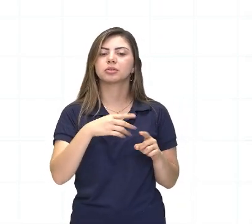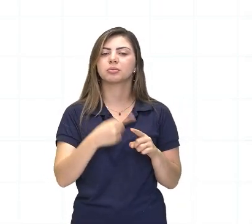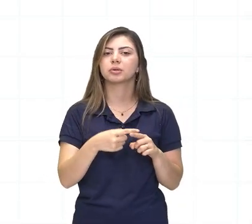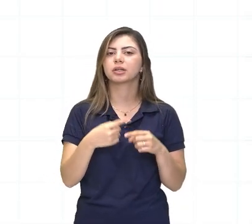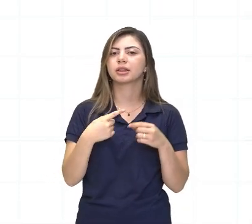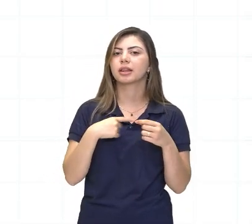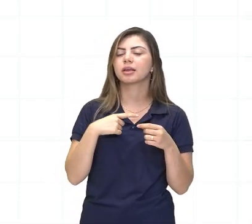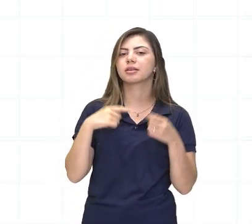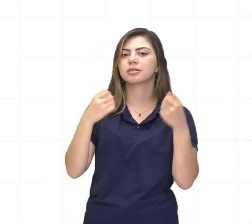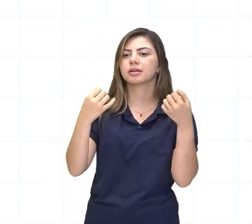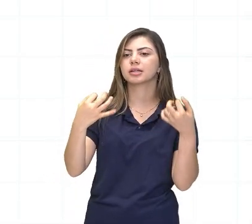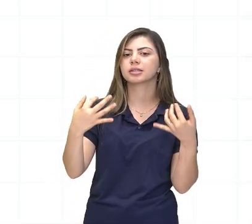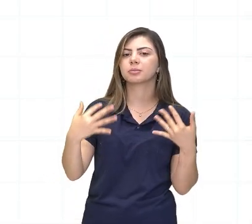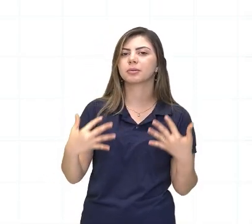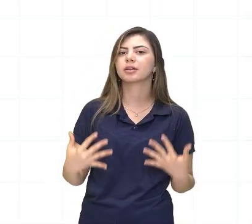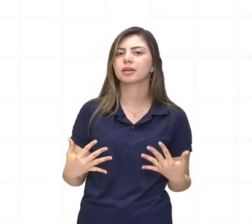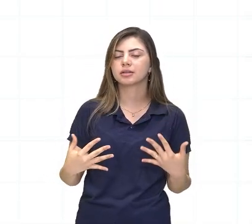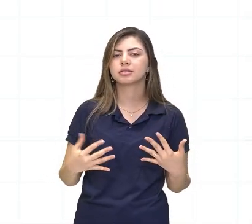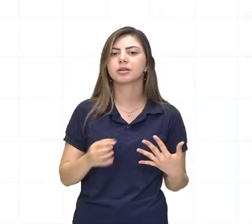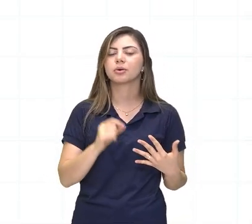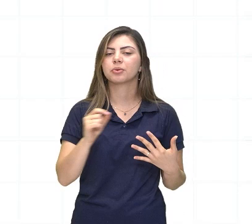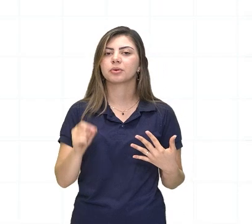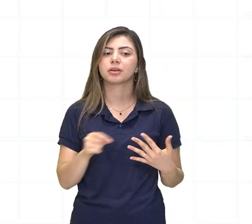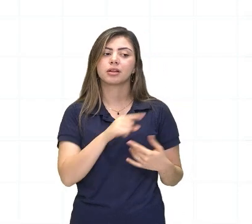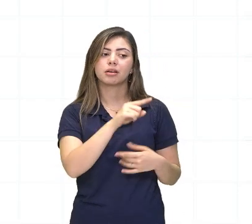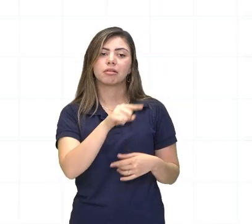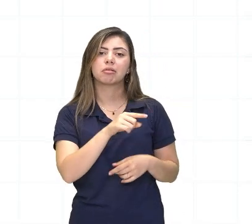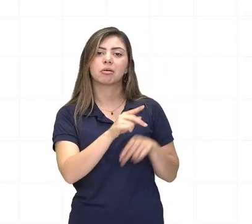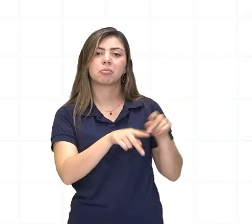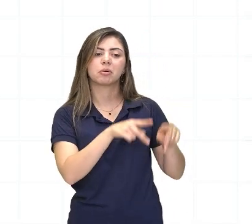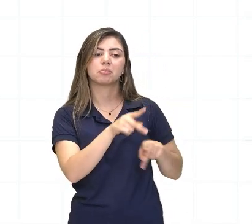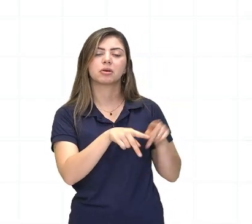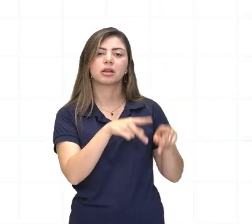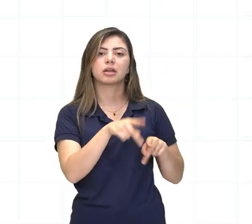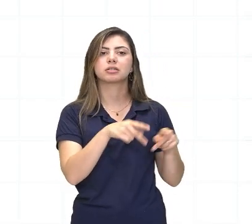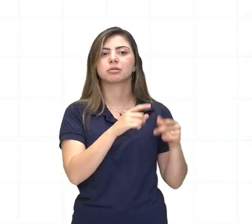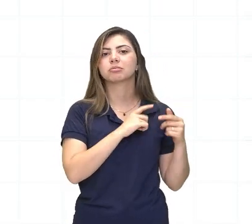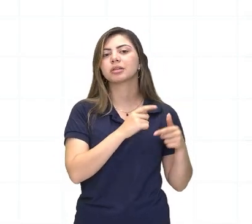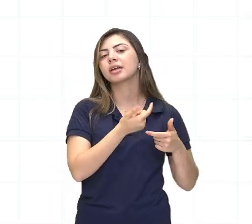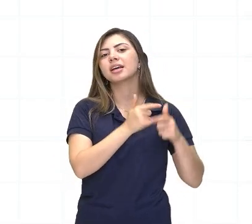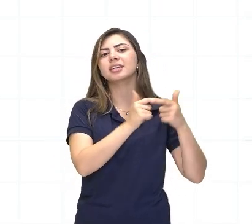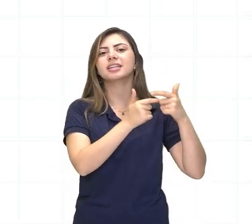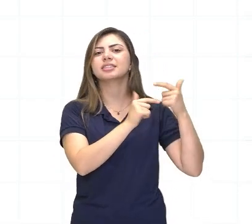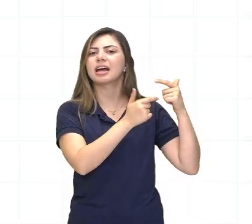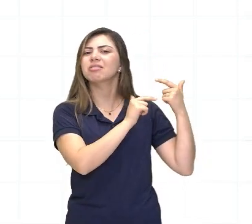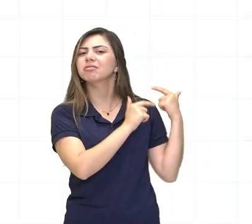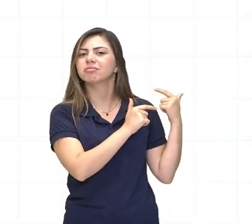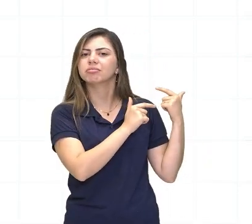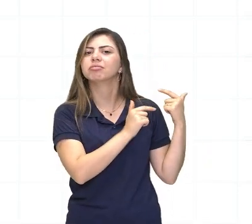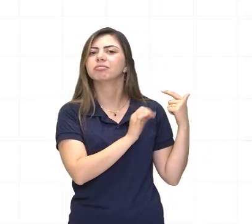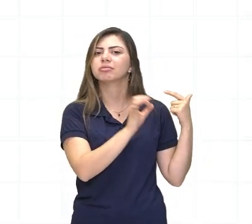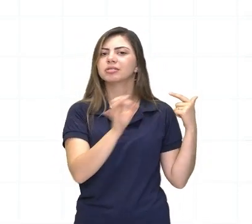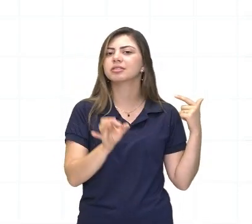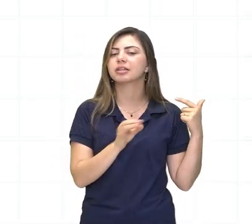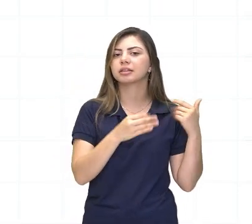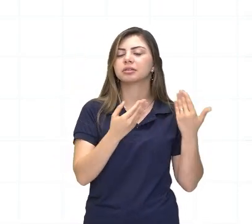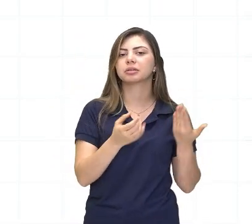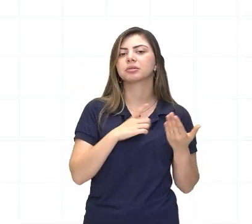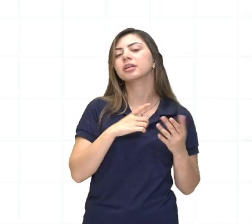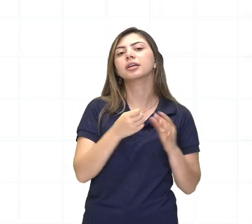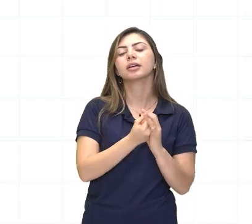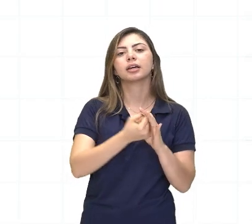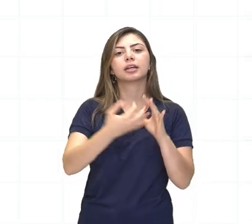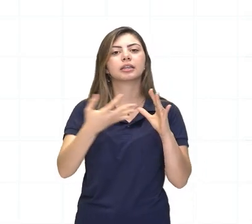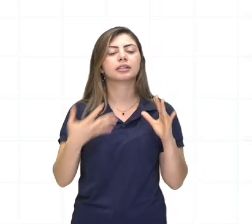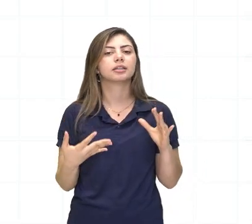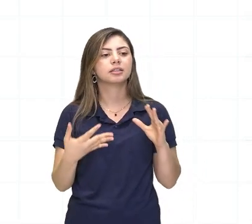explica, sempre explicou para esses grupos ancestrais, para eles sobre aspectos do